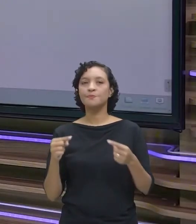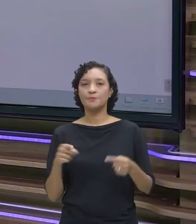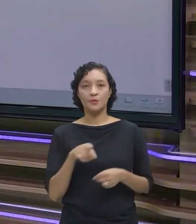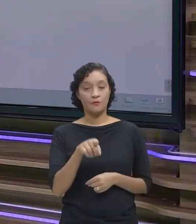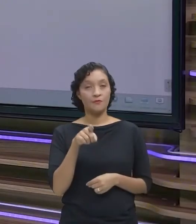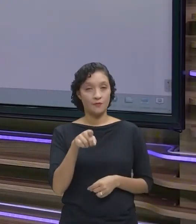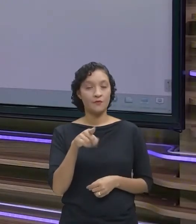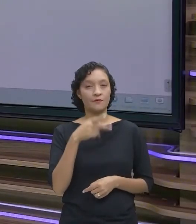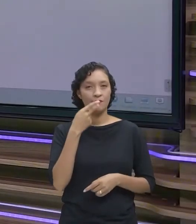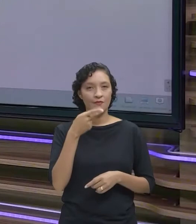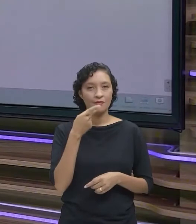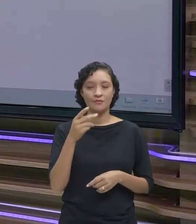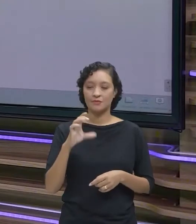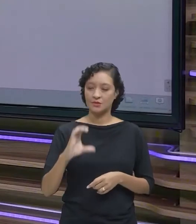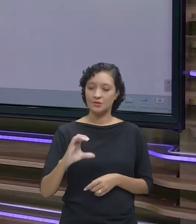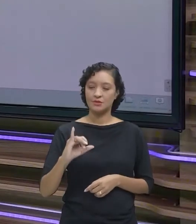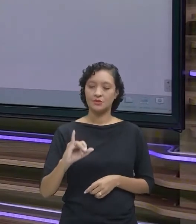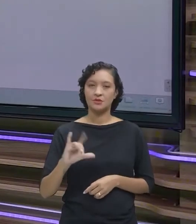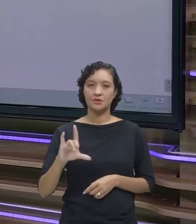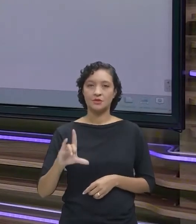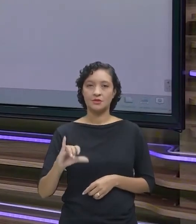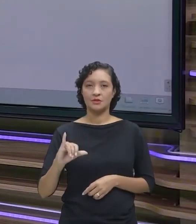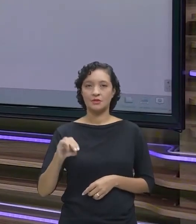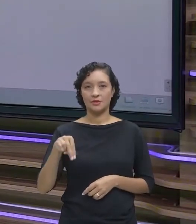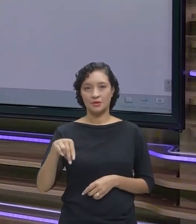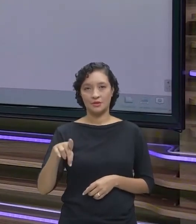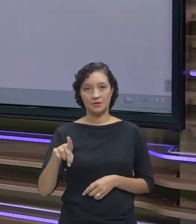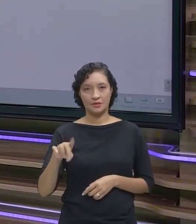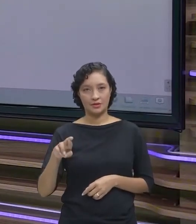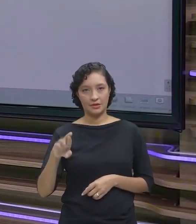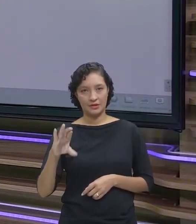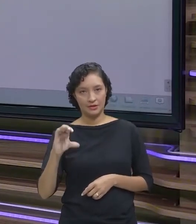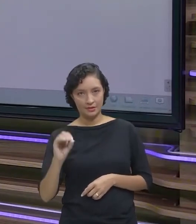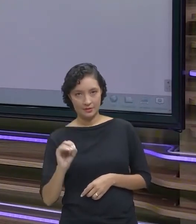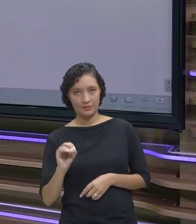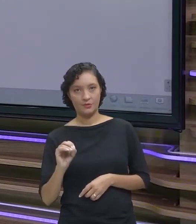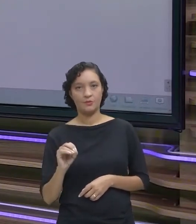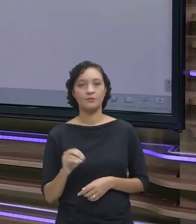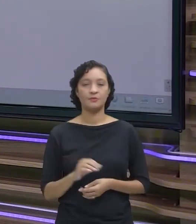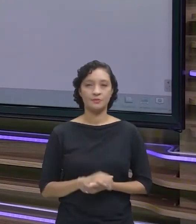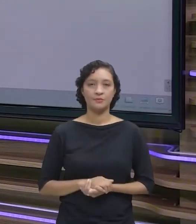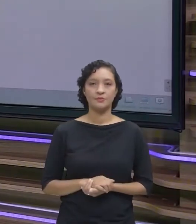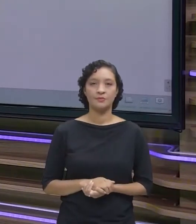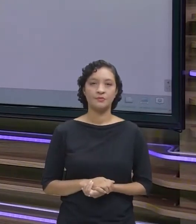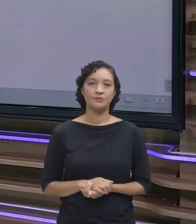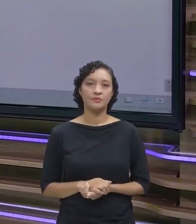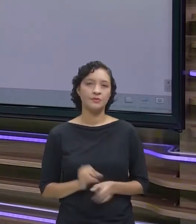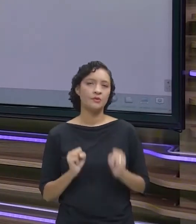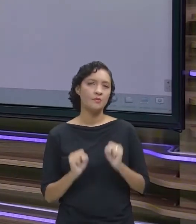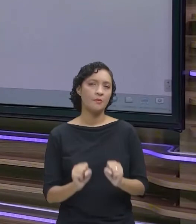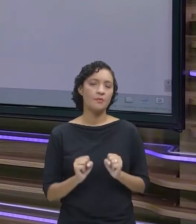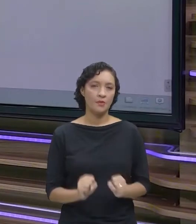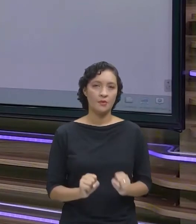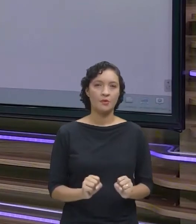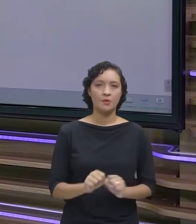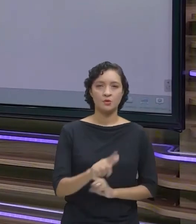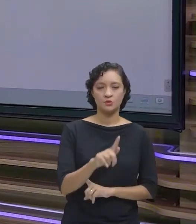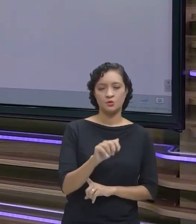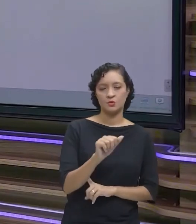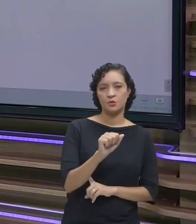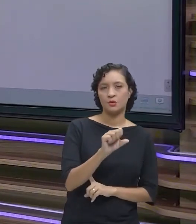né? Repita. Cilindro. Quais são as formas do cilindro? A botija de gás,